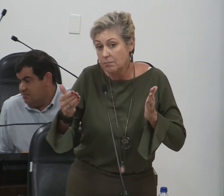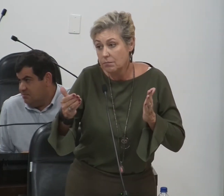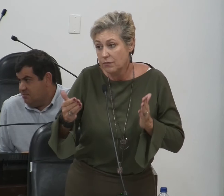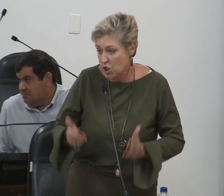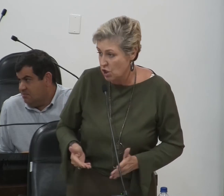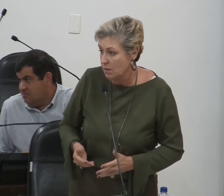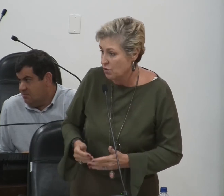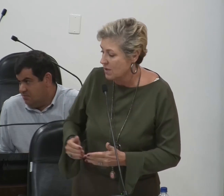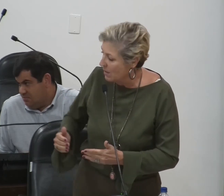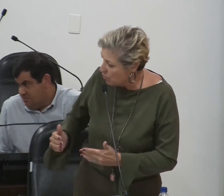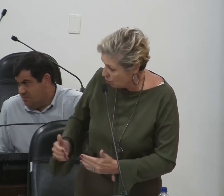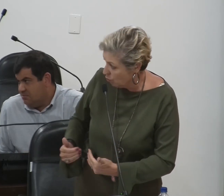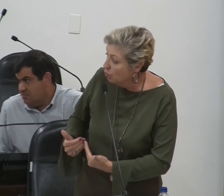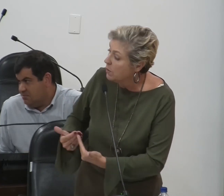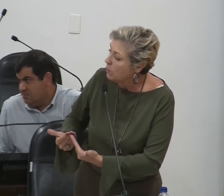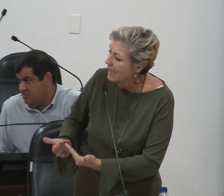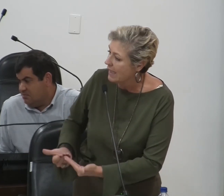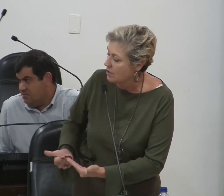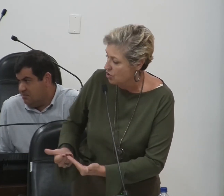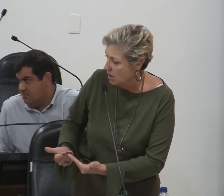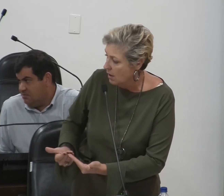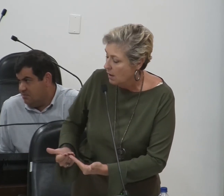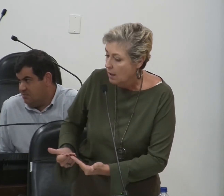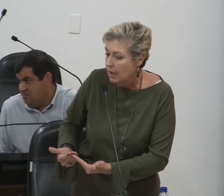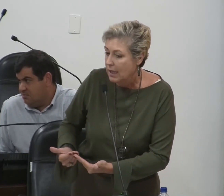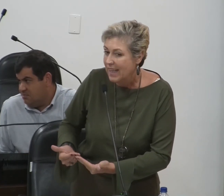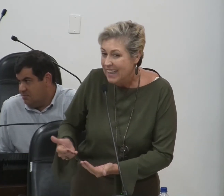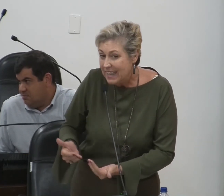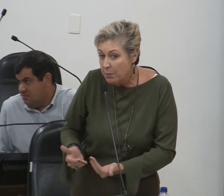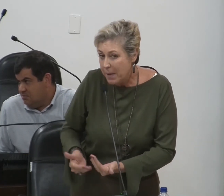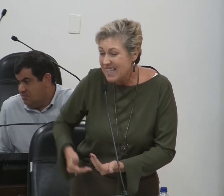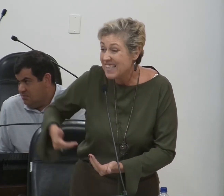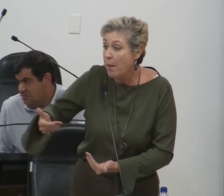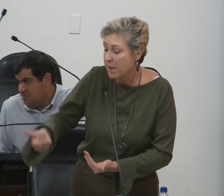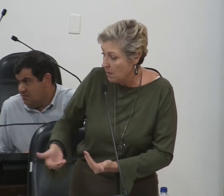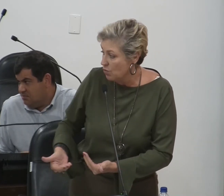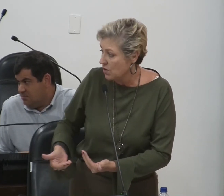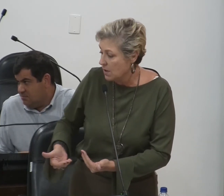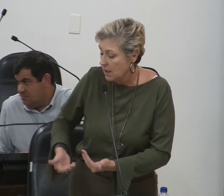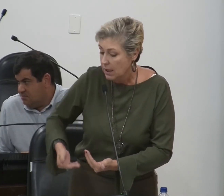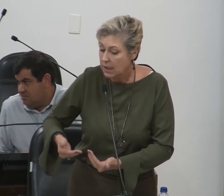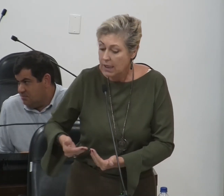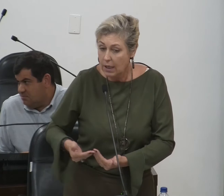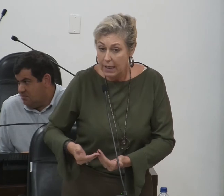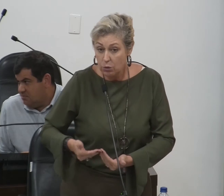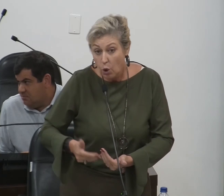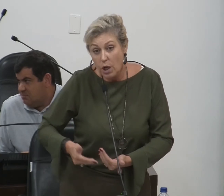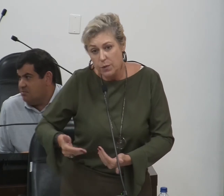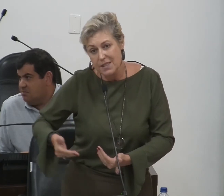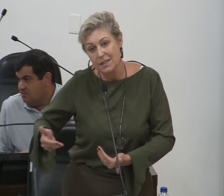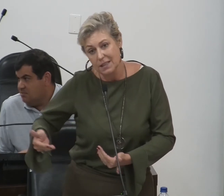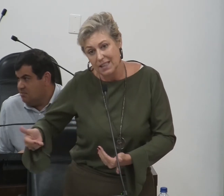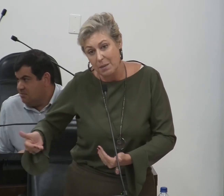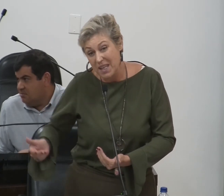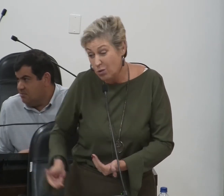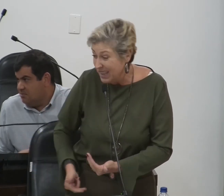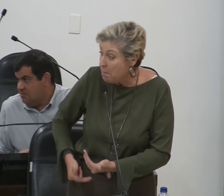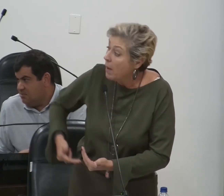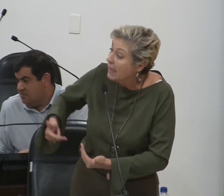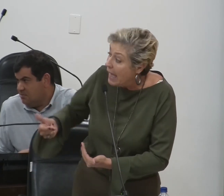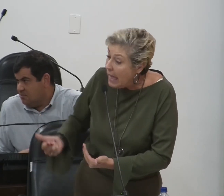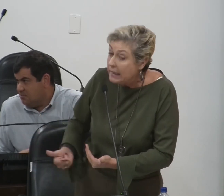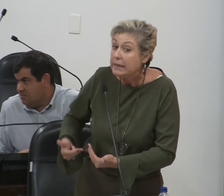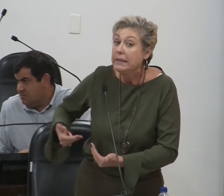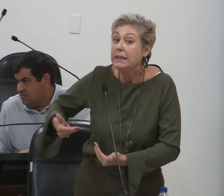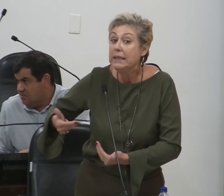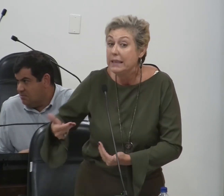porque, vejamos, temos um número grande, e também sabemos que todo esse tratamento